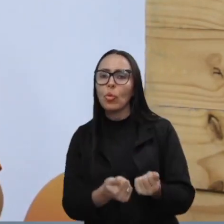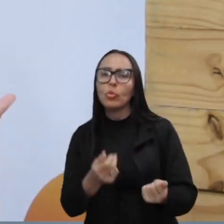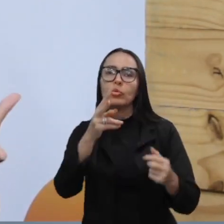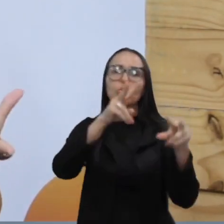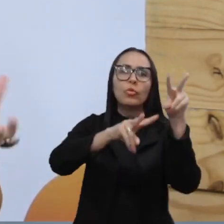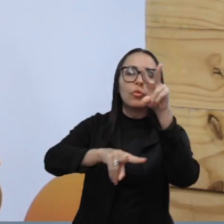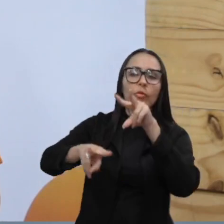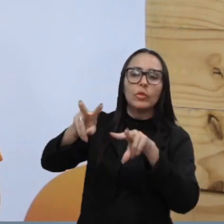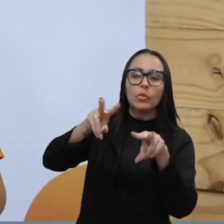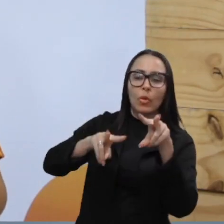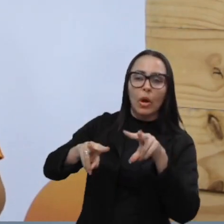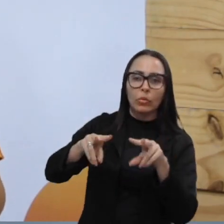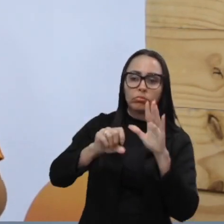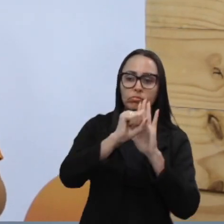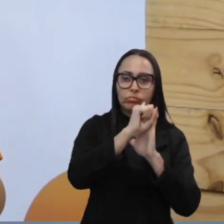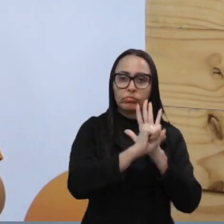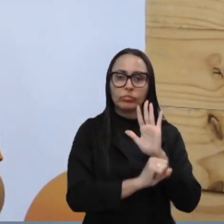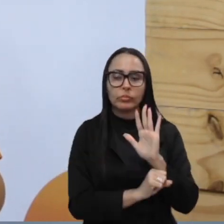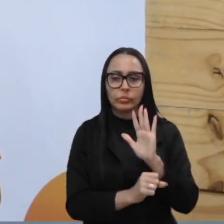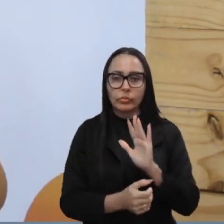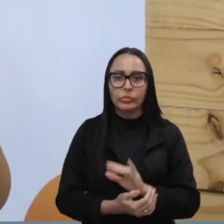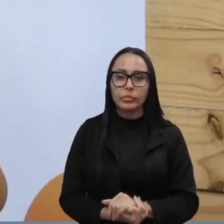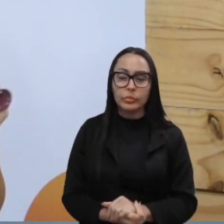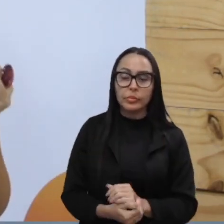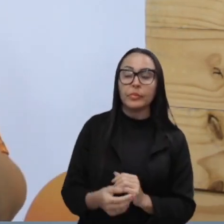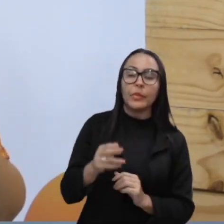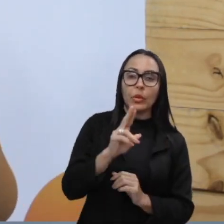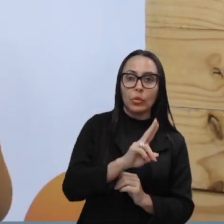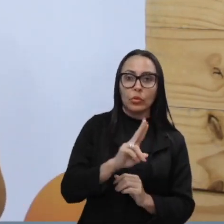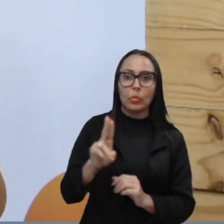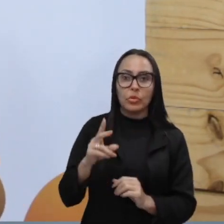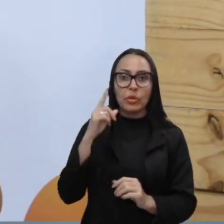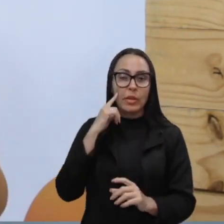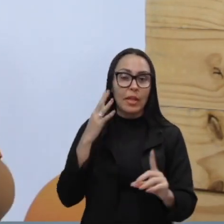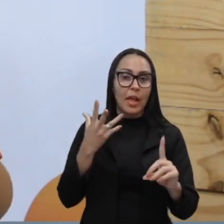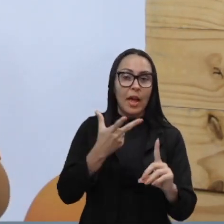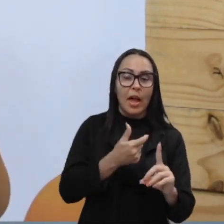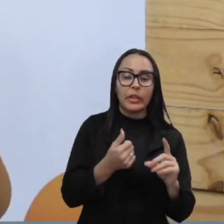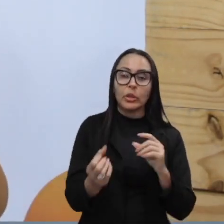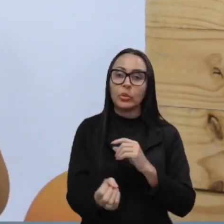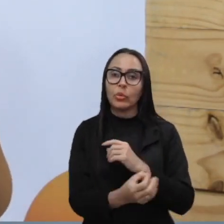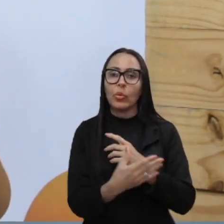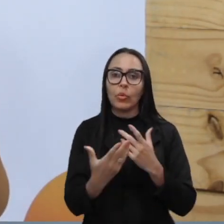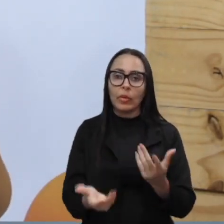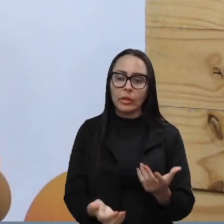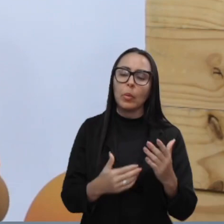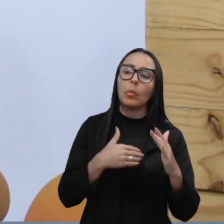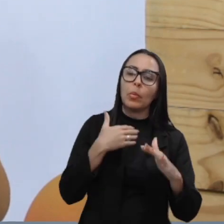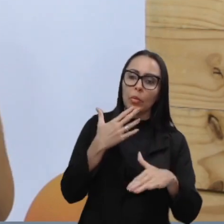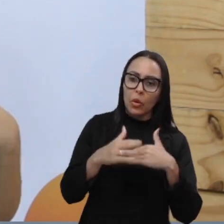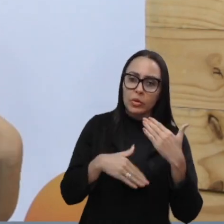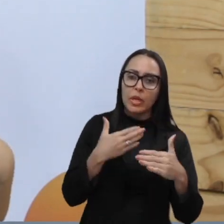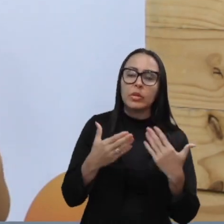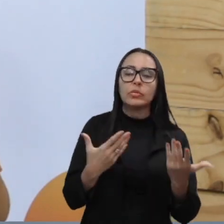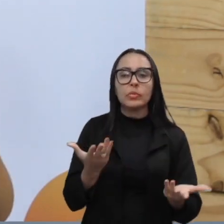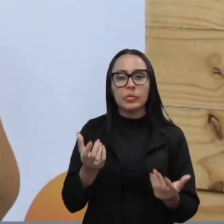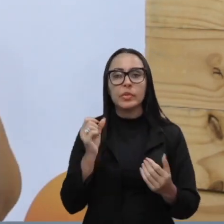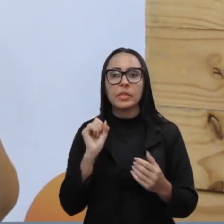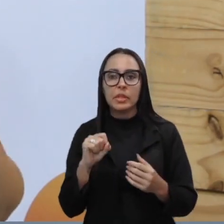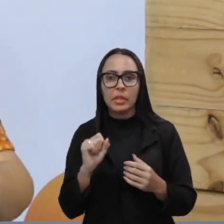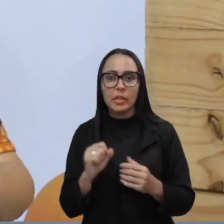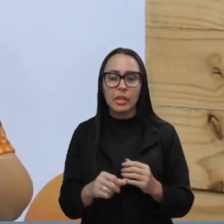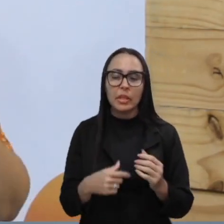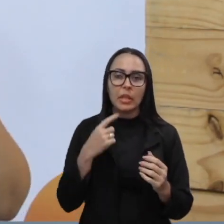desse século. E o nome já diz, né, arte nova. Eles queriam trazer esse processo de inovação,